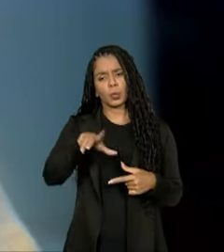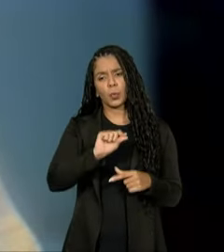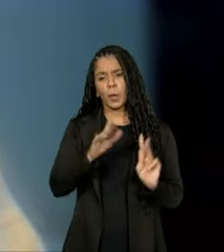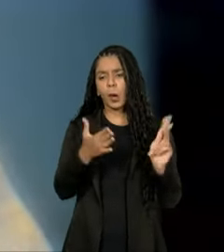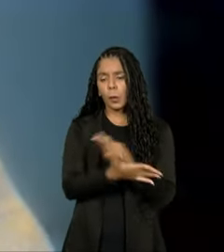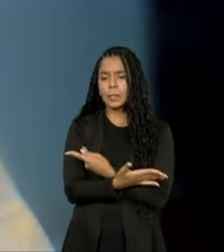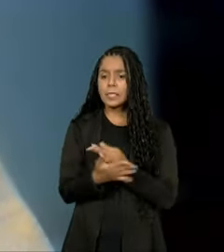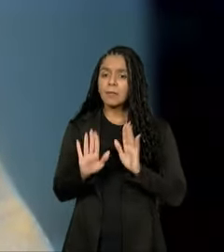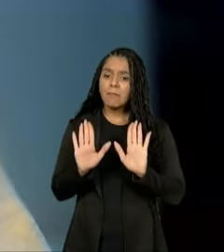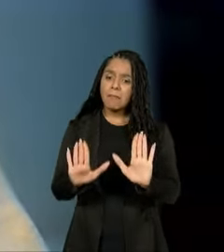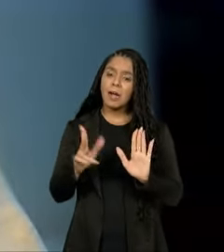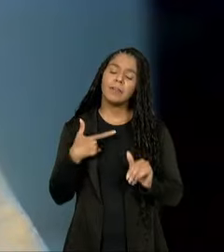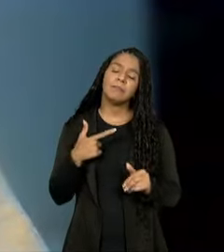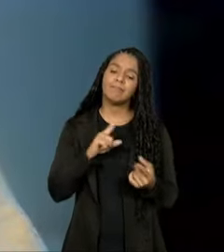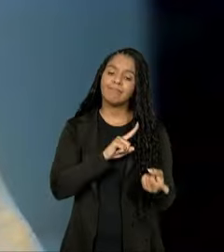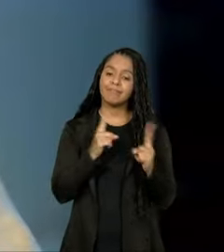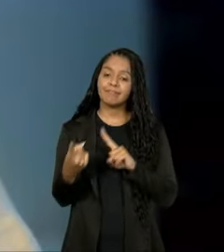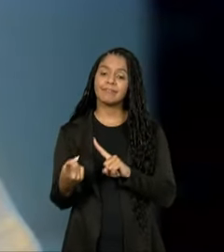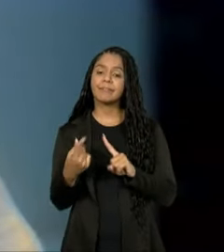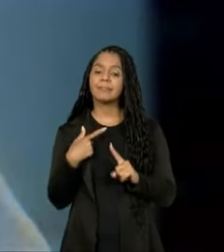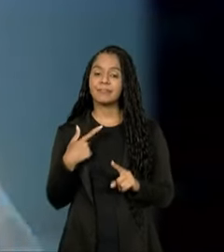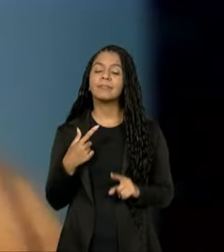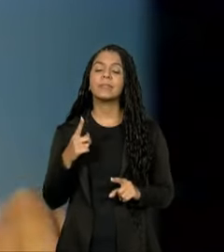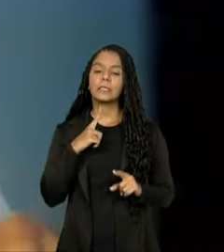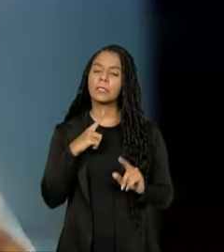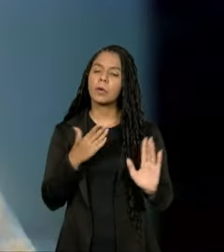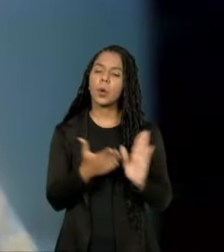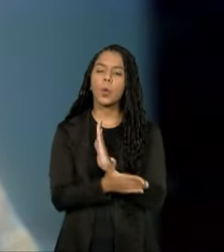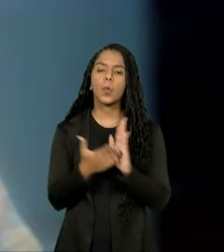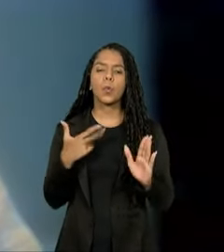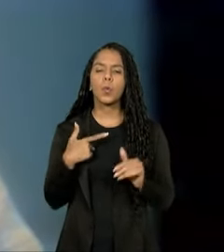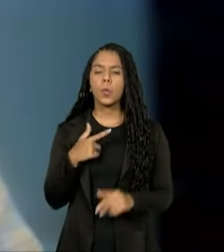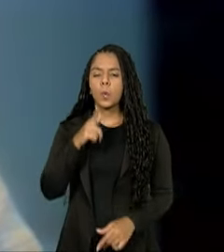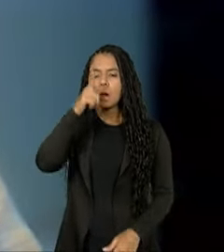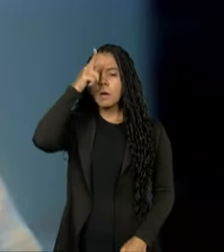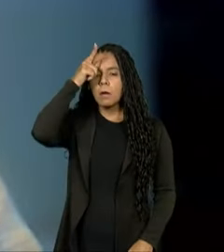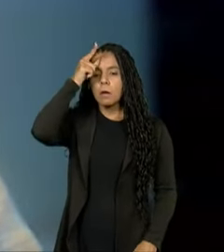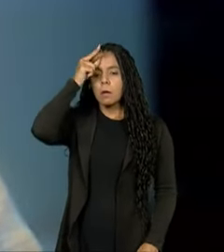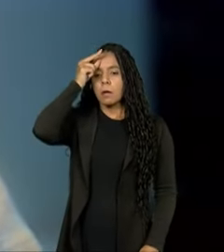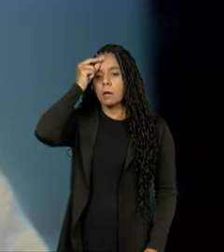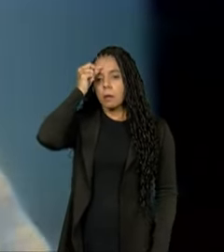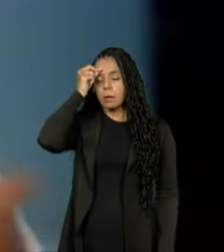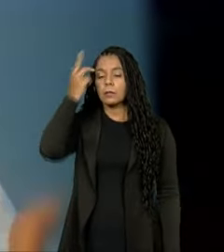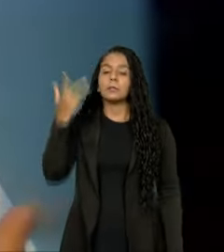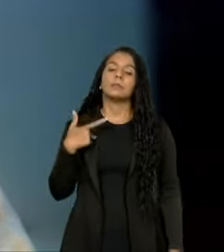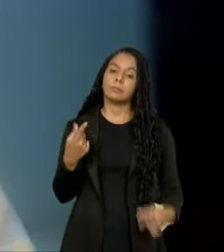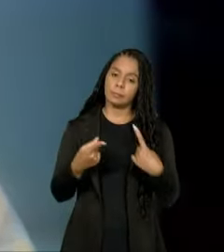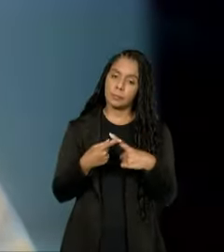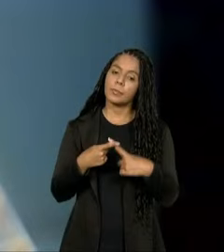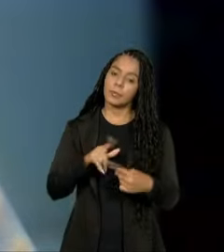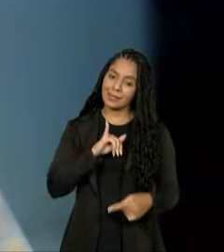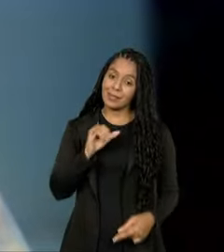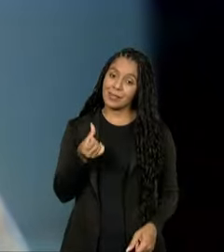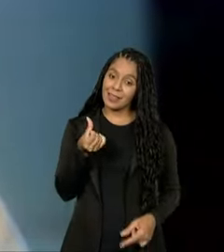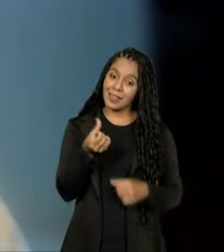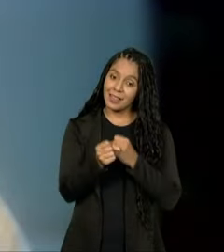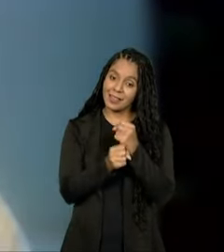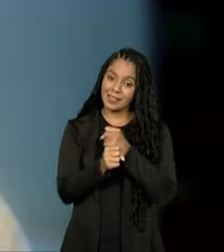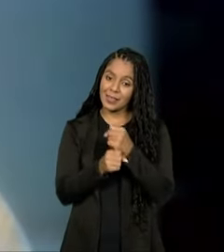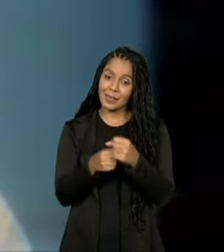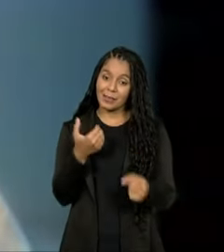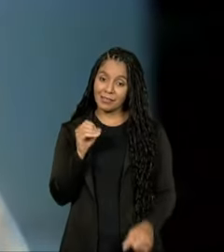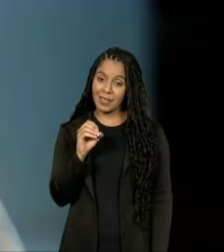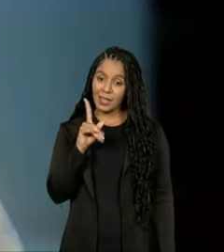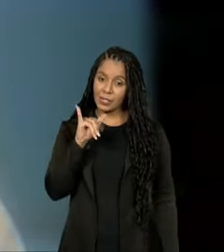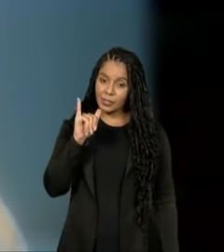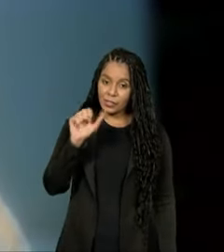barbaridade, mas assim, ao mesmo tempo que veio algum alívio, Porque isso foram